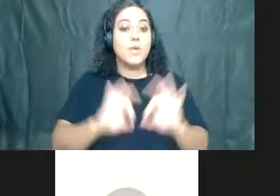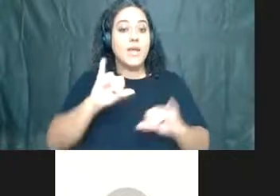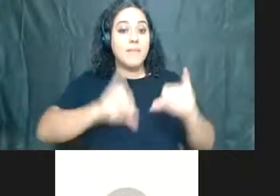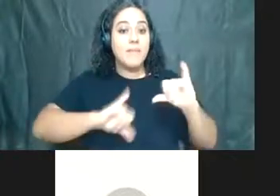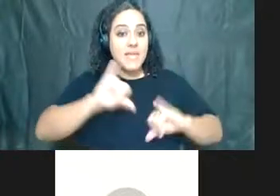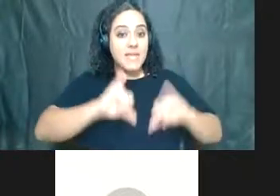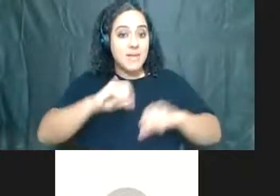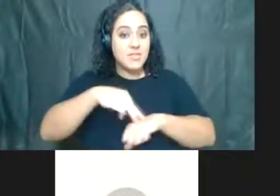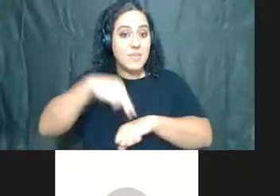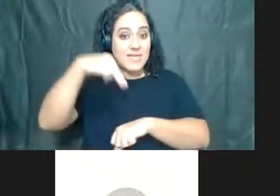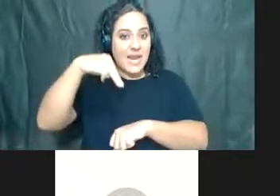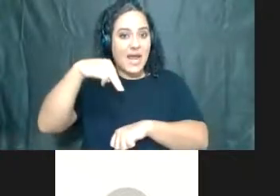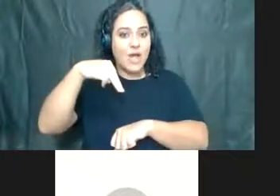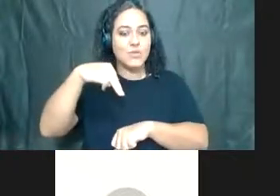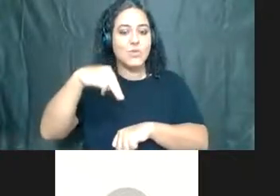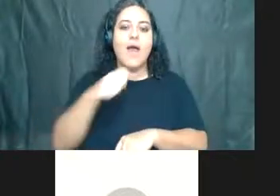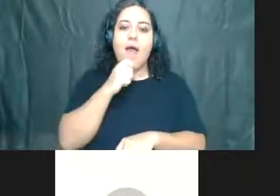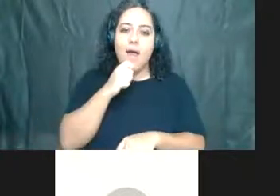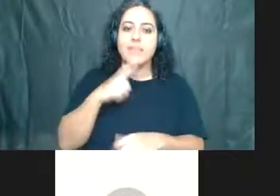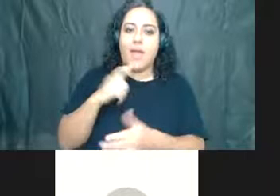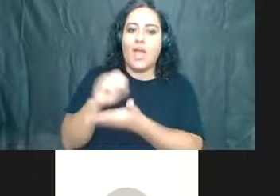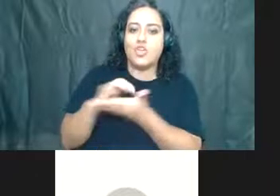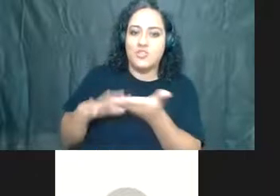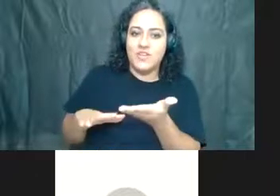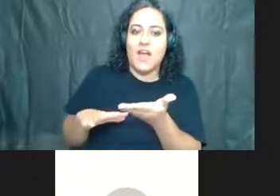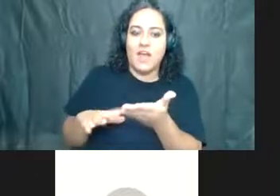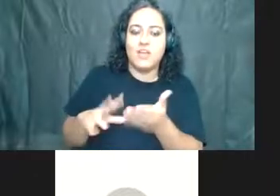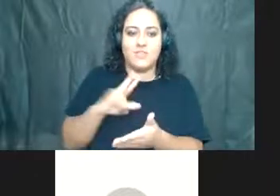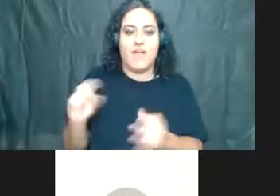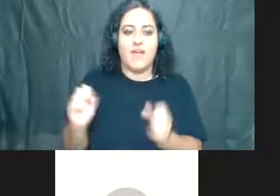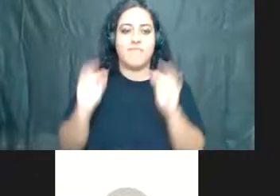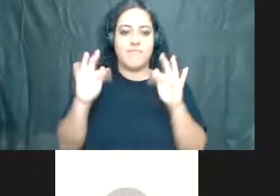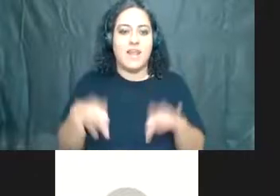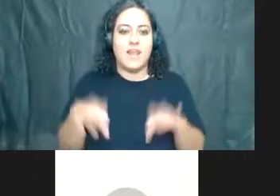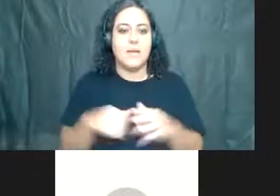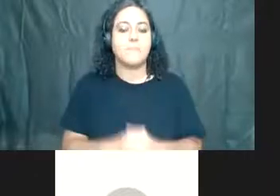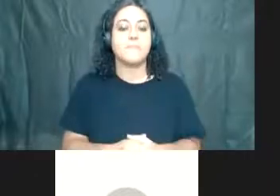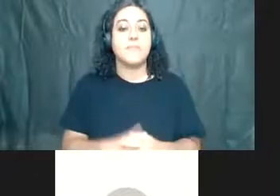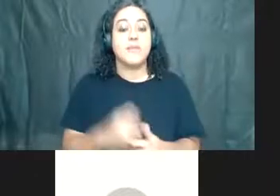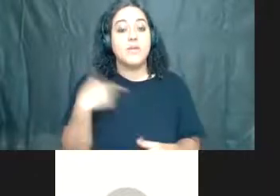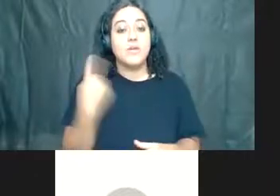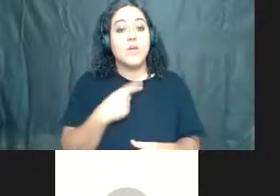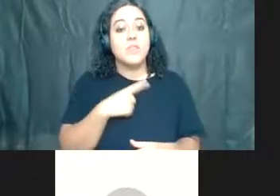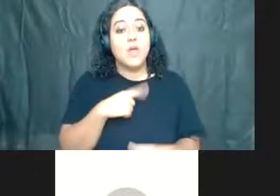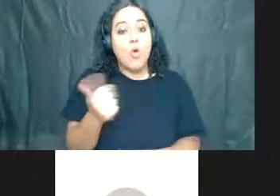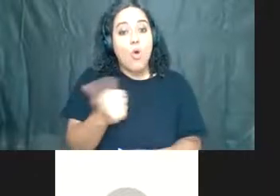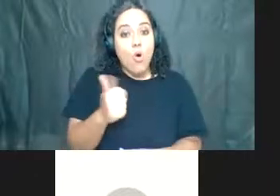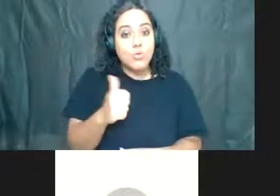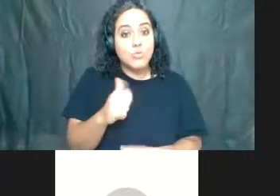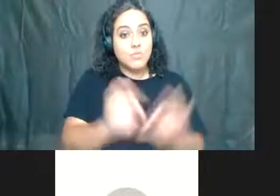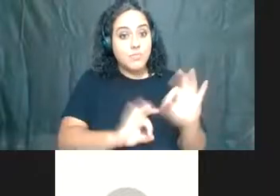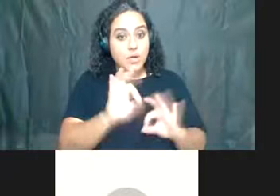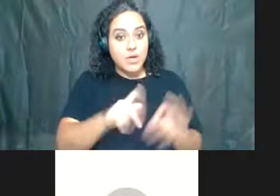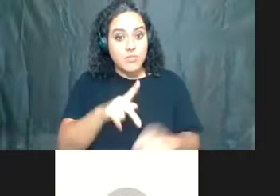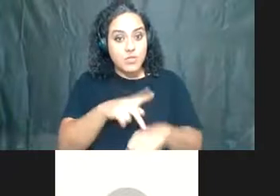do mestrado em Química, ainda tem atividades a serem concluídas. Nós temos 11 programas de pós-graduação